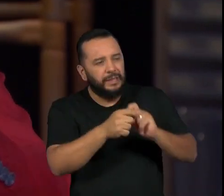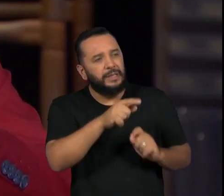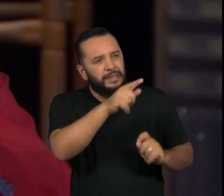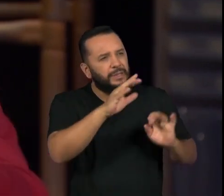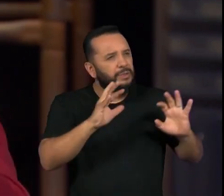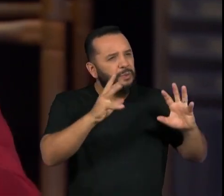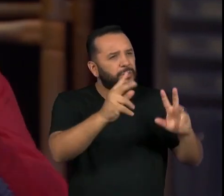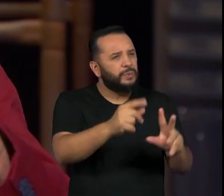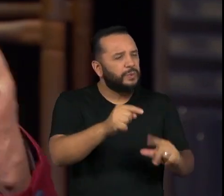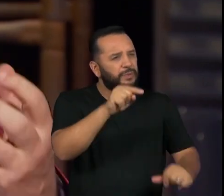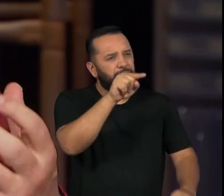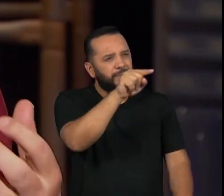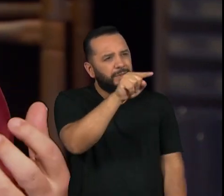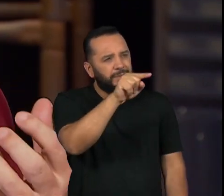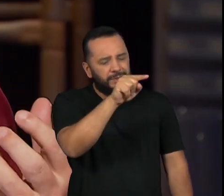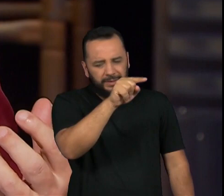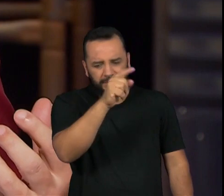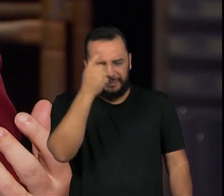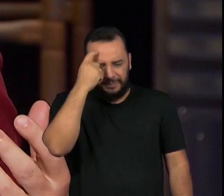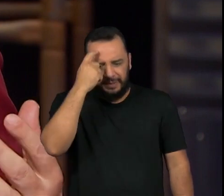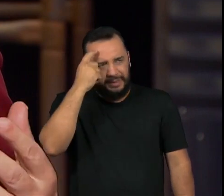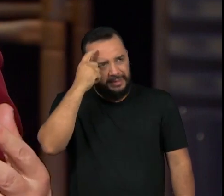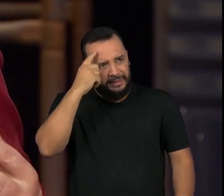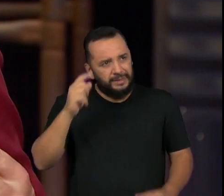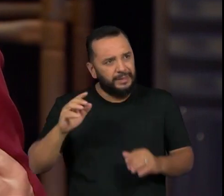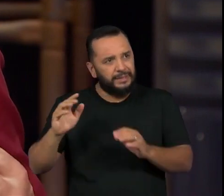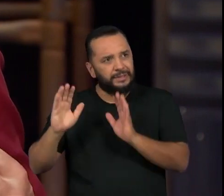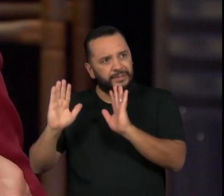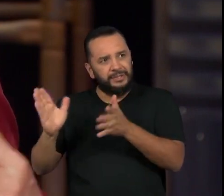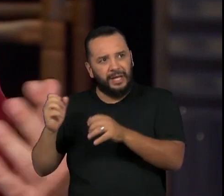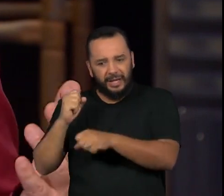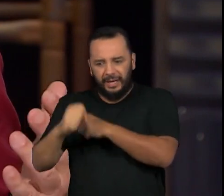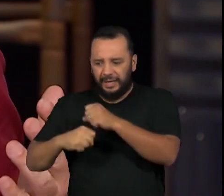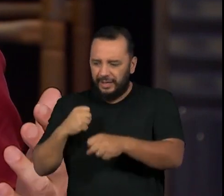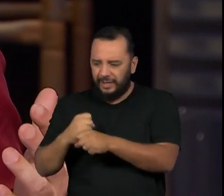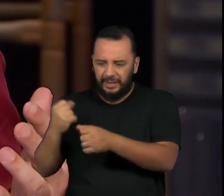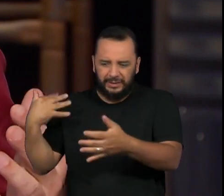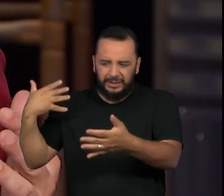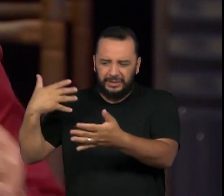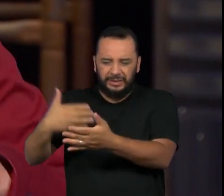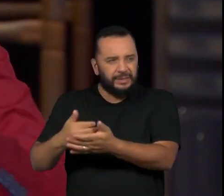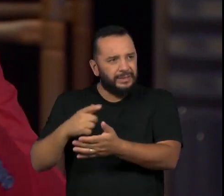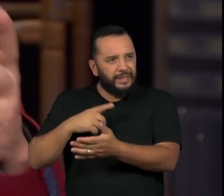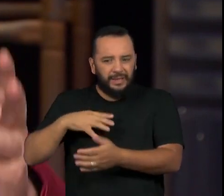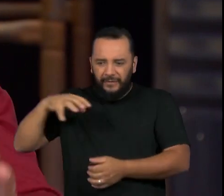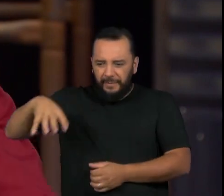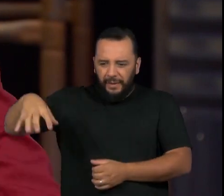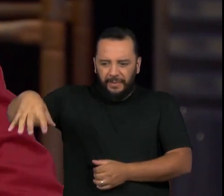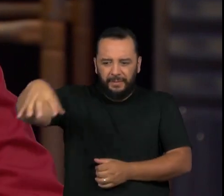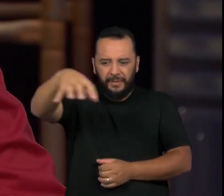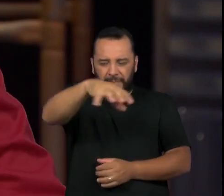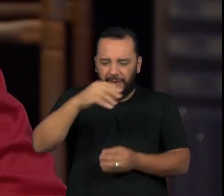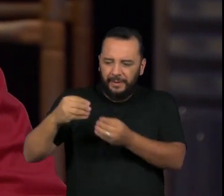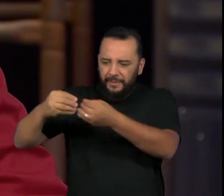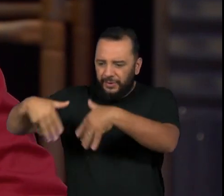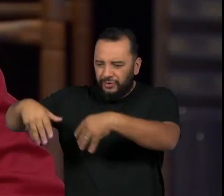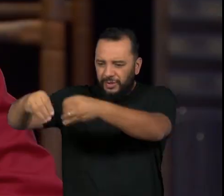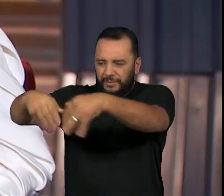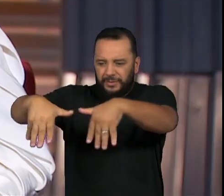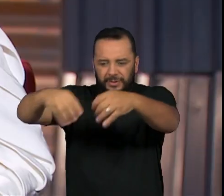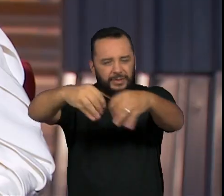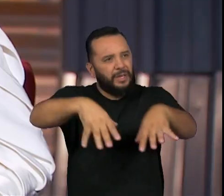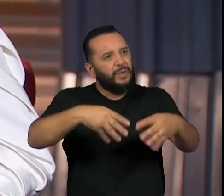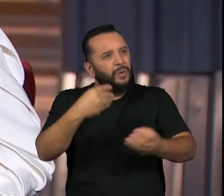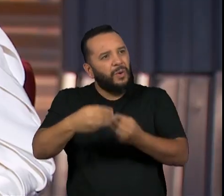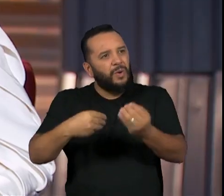cadeias que foram machucadas nesses últimos anos, né, por várias razões. Como reconectar isso daí? A